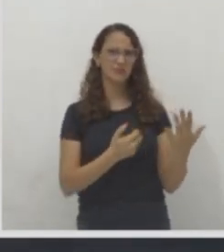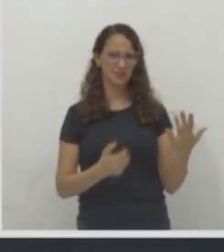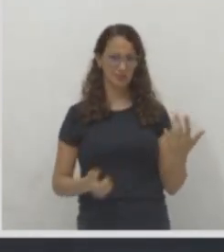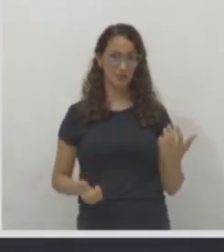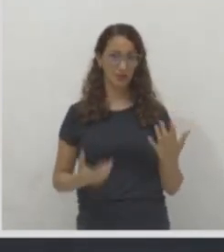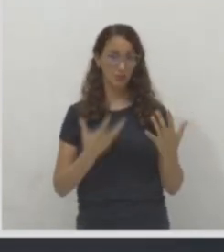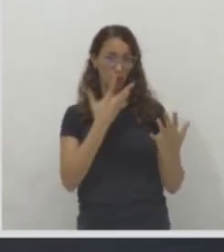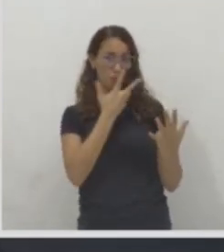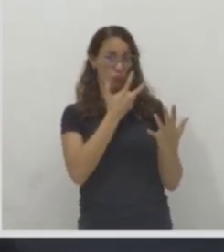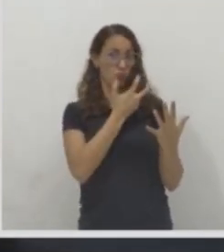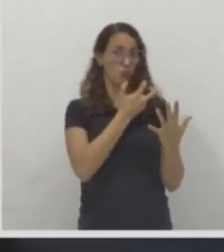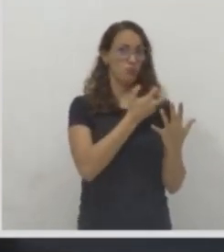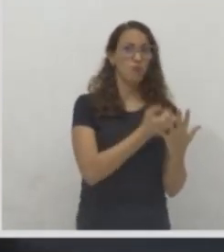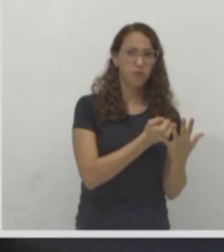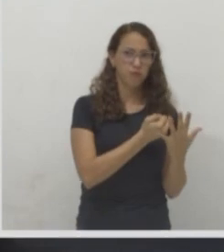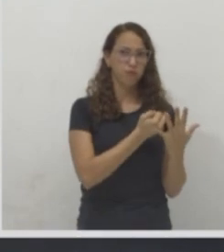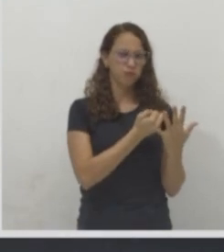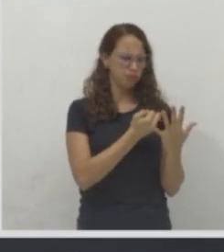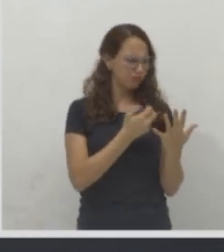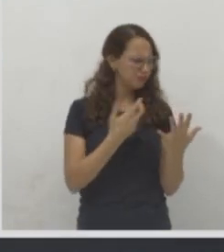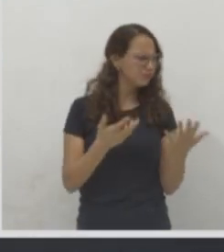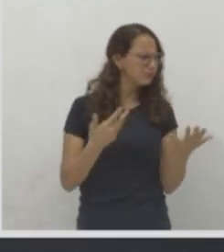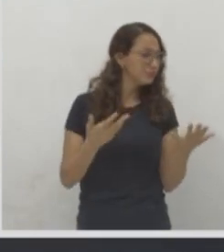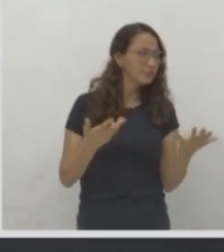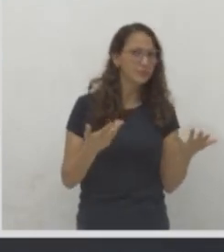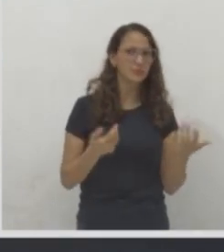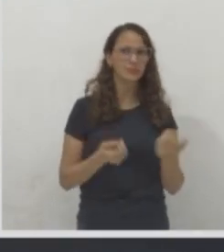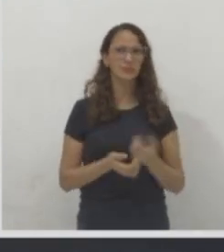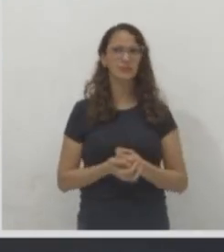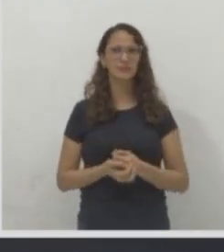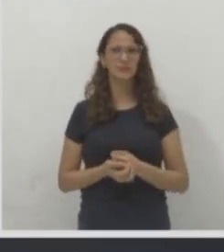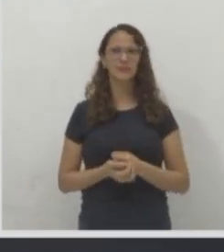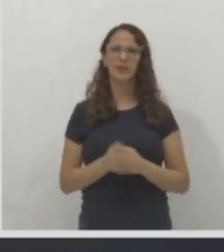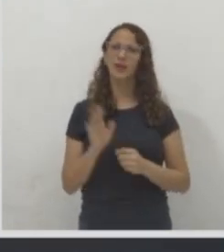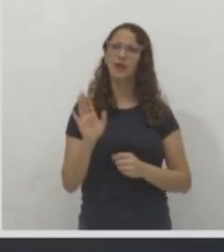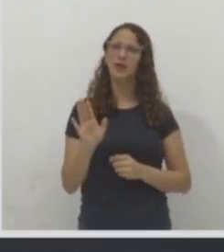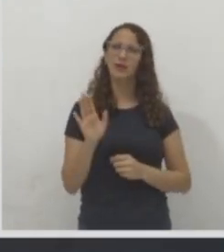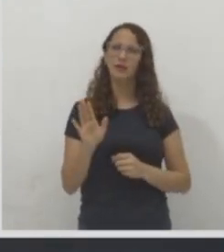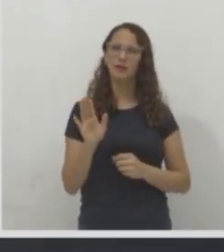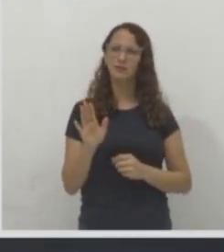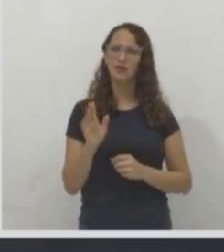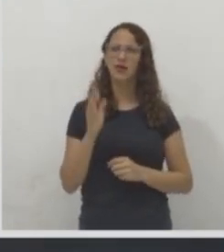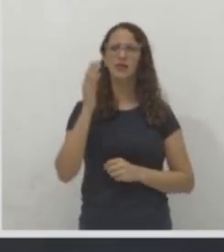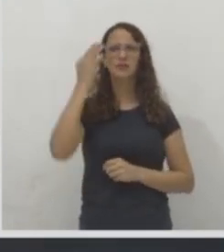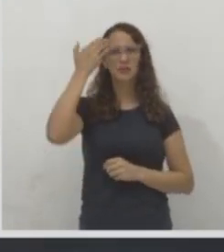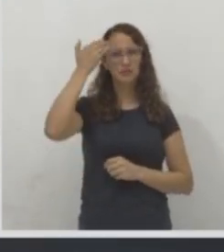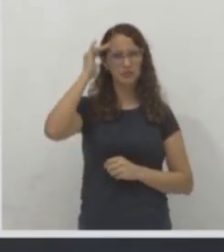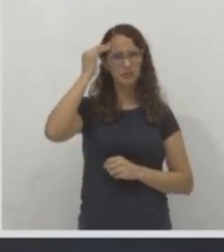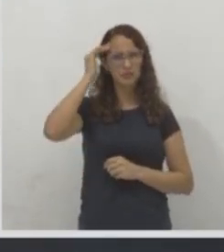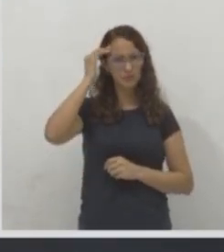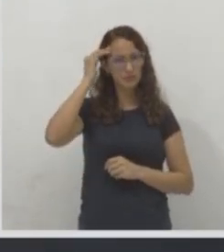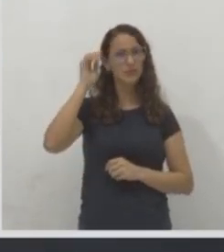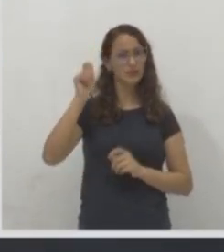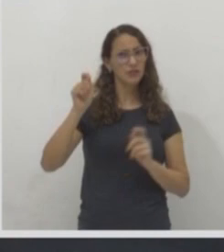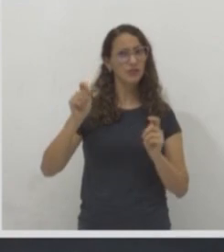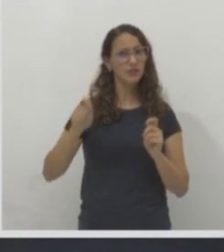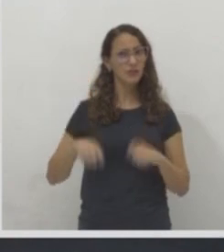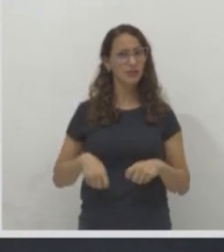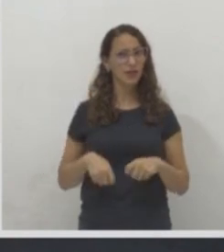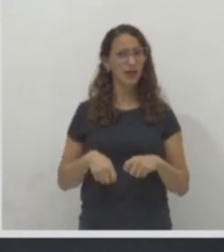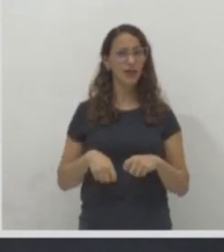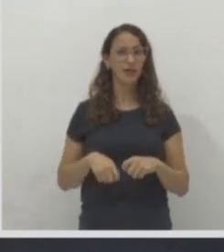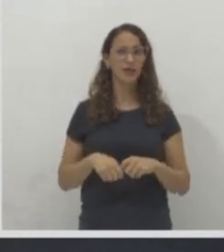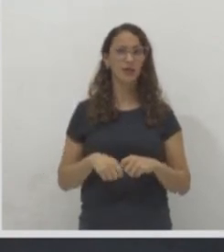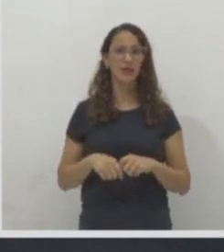chamativas, certo? Bem apelativas. Mas notem como eu consigo compreender aí, por trás